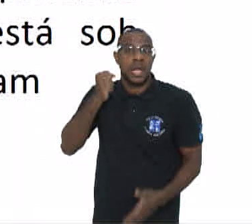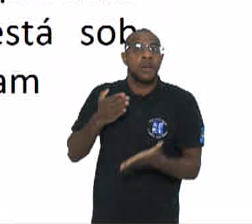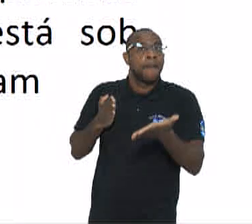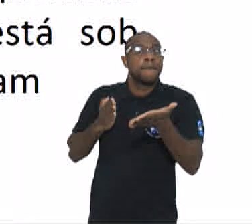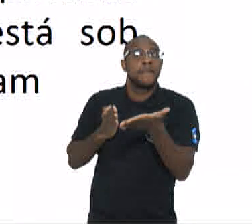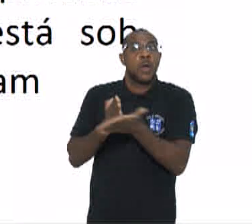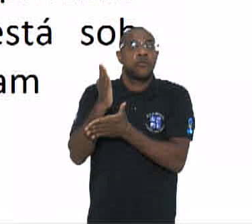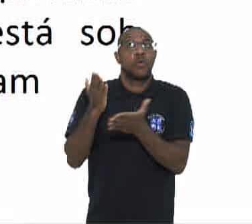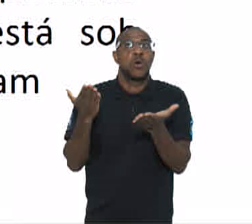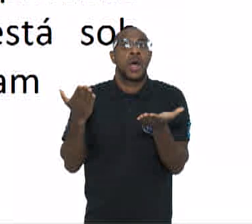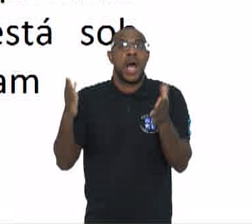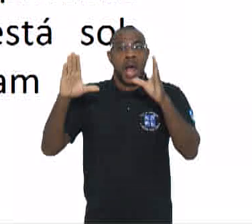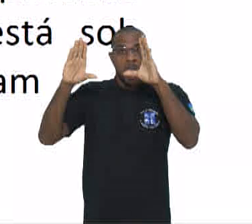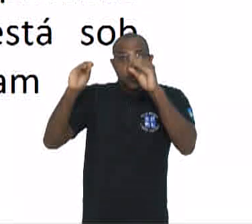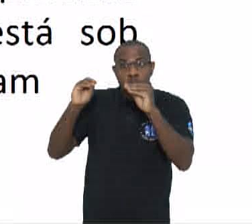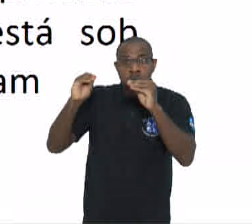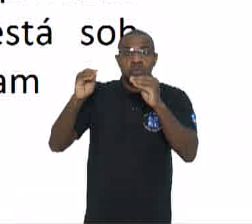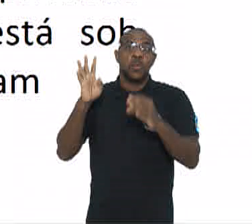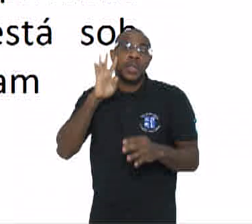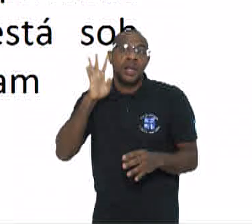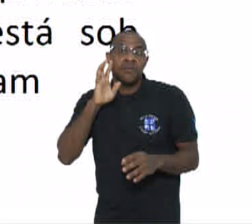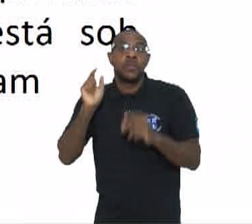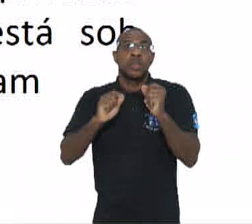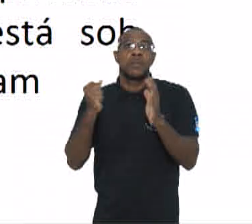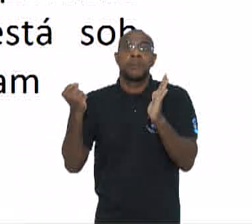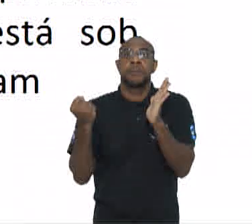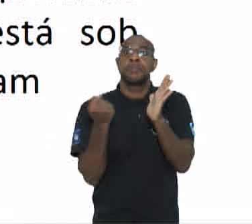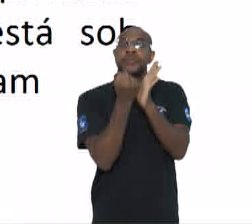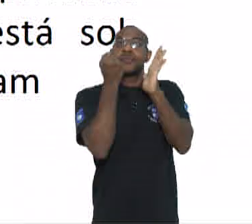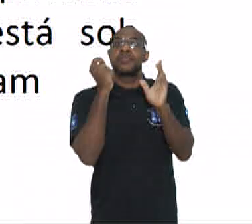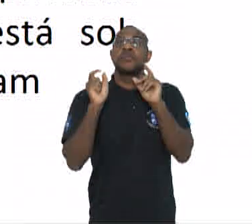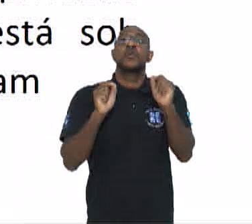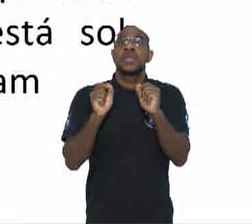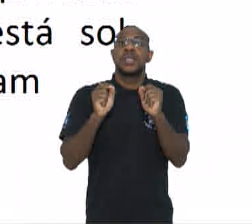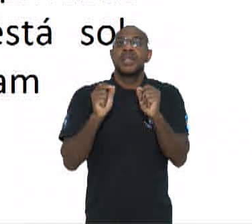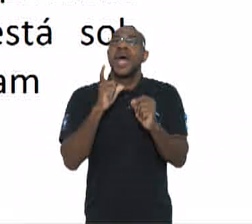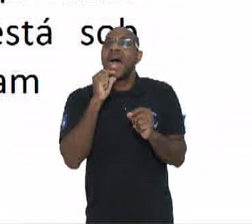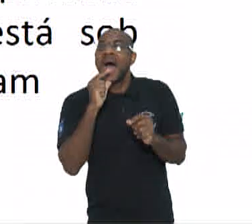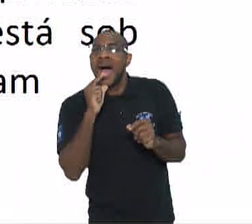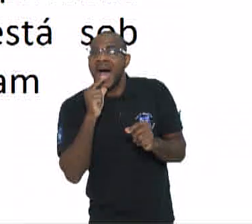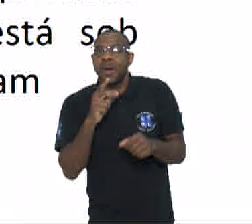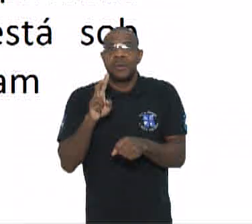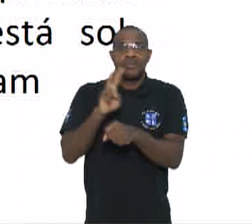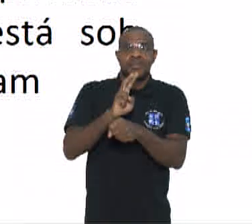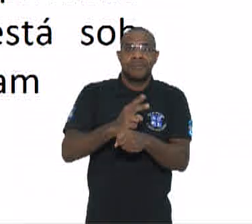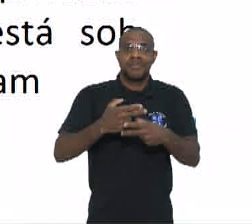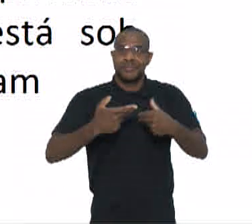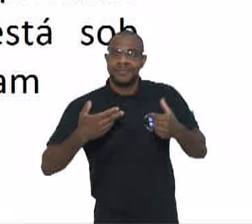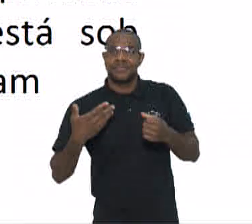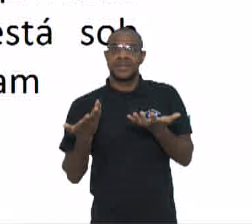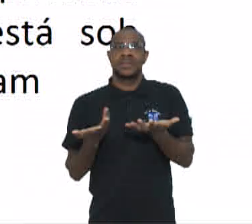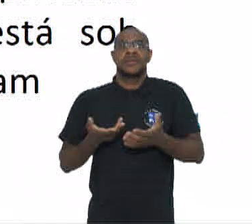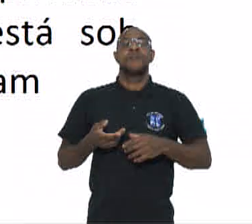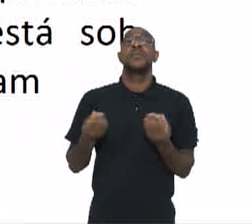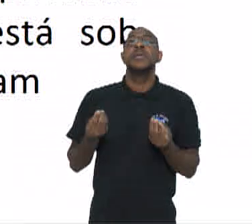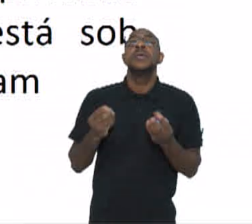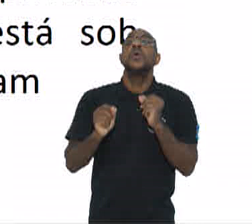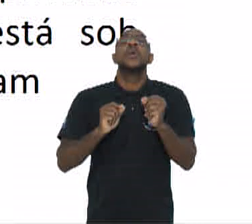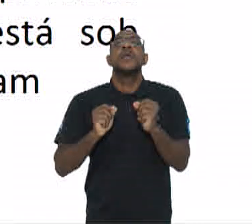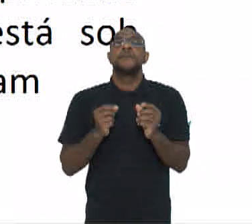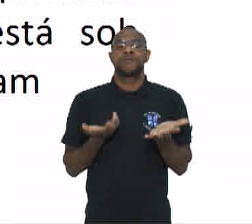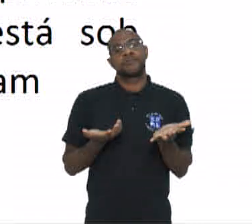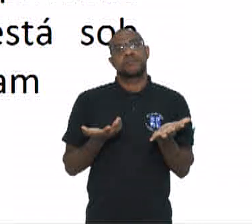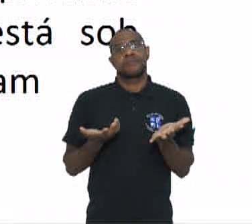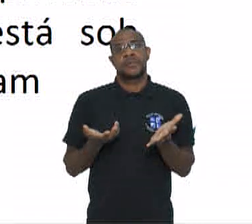desta quarta-feira o novo marco regulatório do saneamento básico, reacendendo debates antigos sobre a privatização do